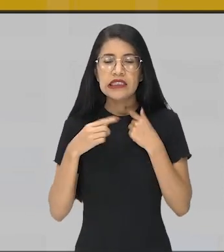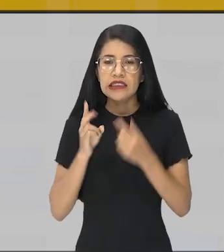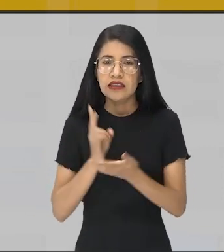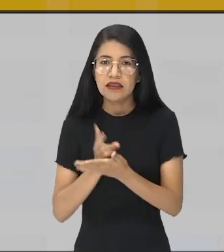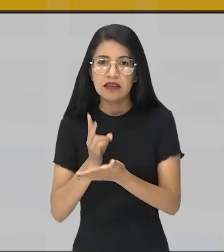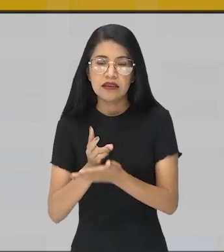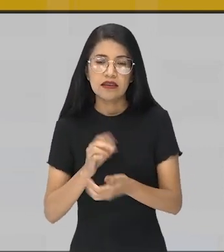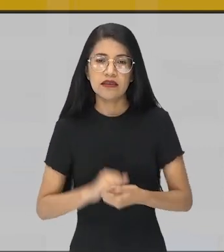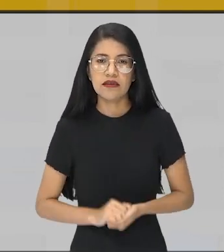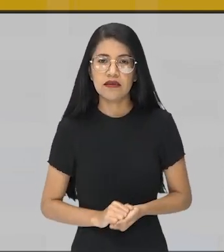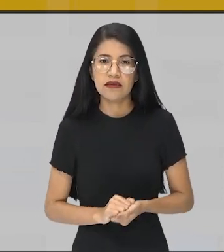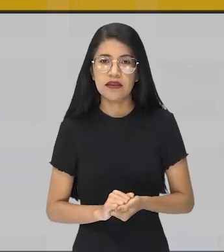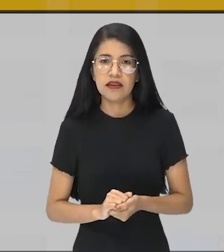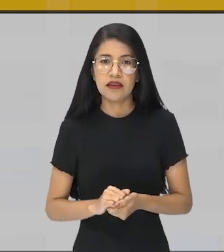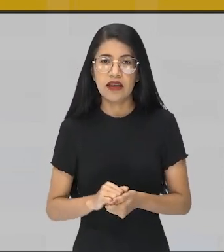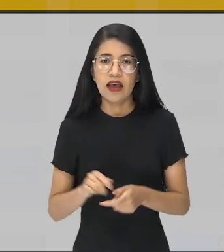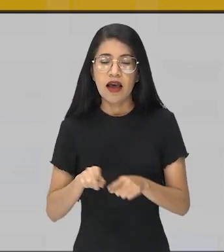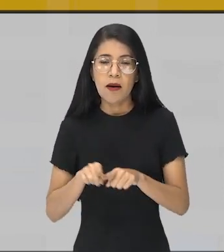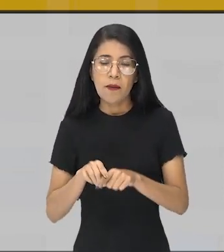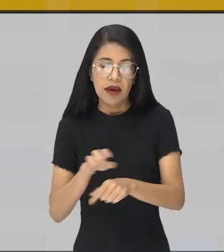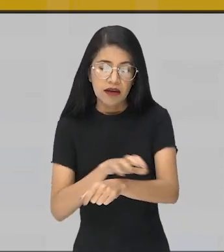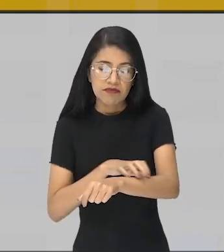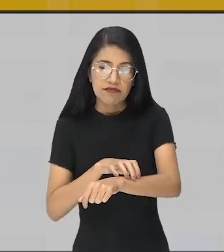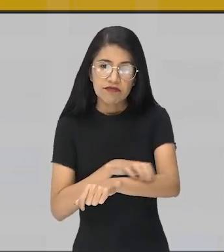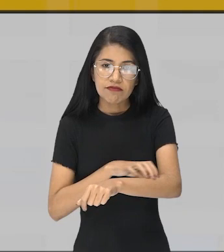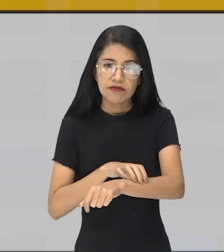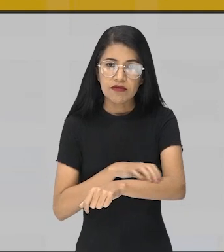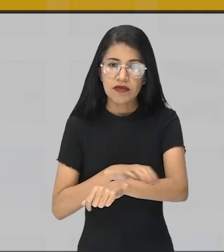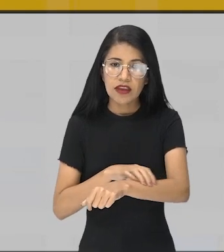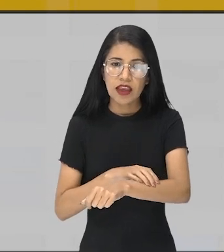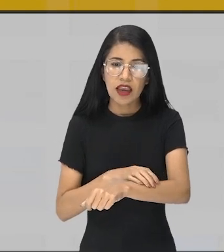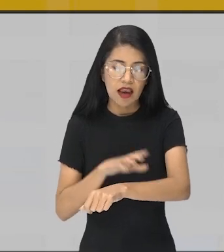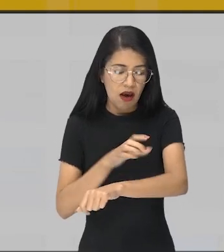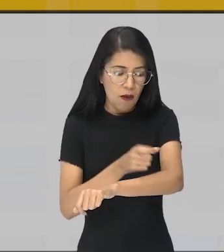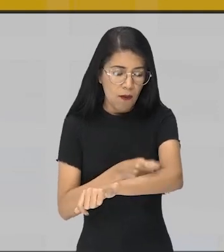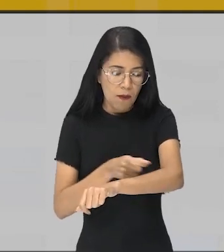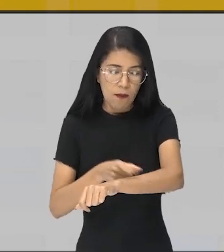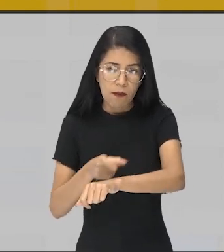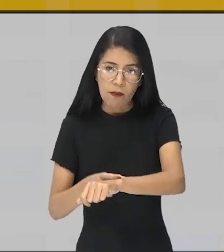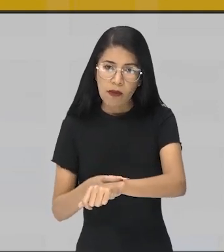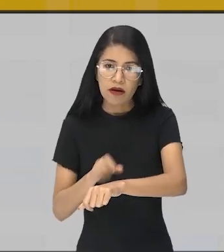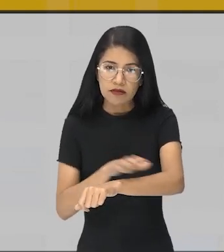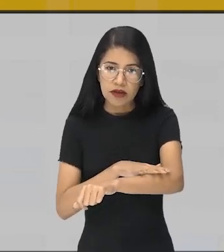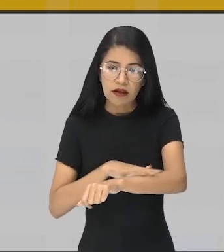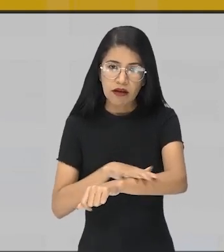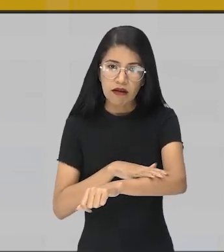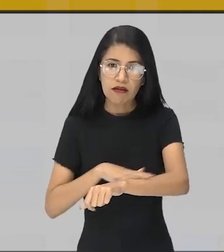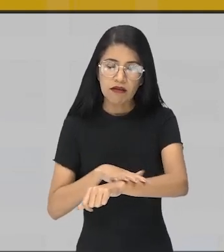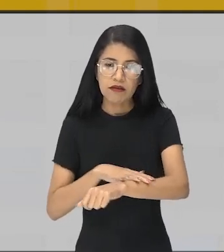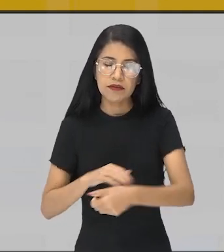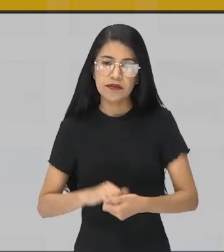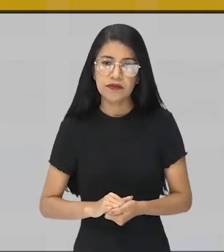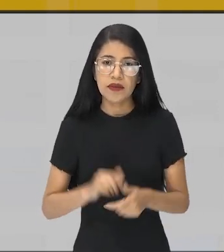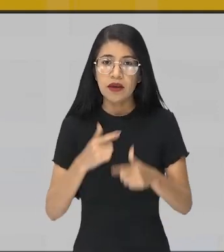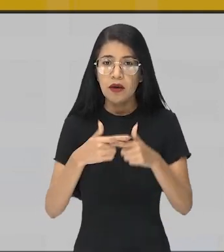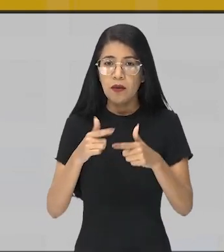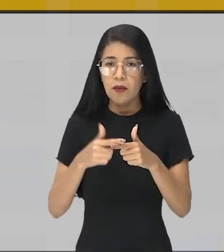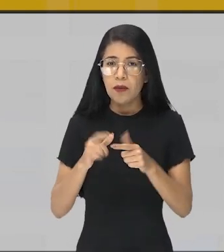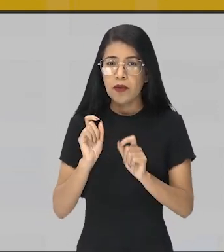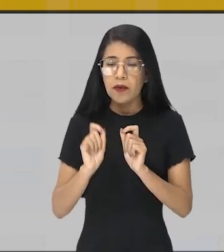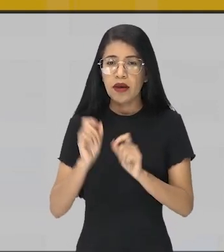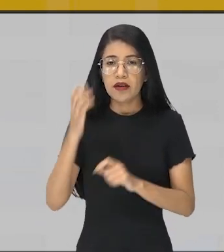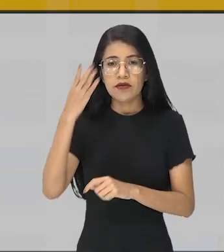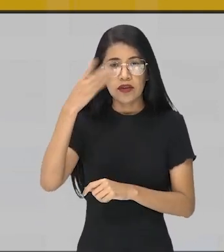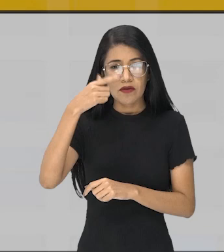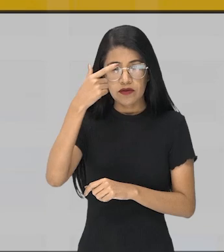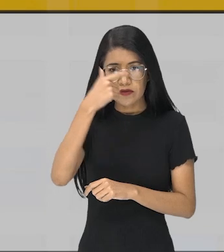Problemas também de irritação na pele, aparecimento de manchas cutâneas, problemas de visão e também